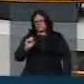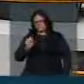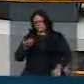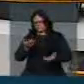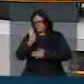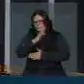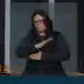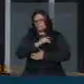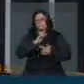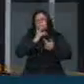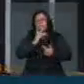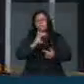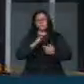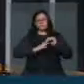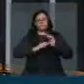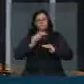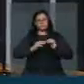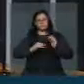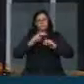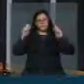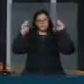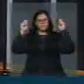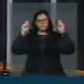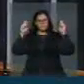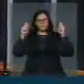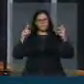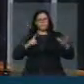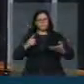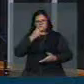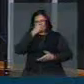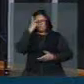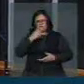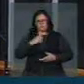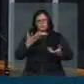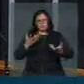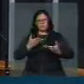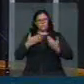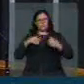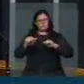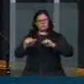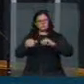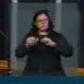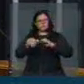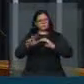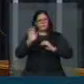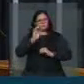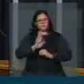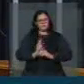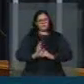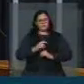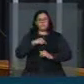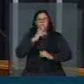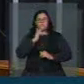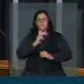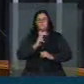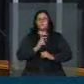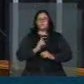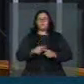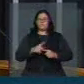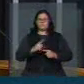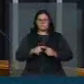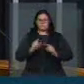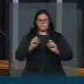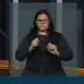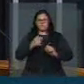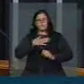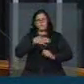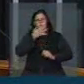sobre esse movimento que tomou conta do Brasil. Eu quero deixar aqui a